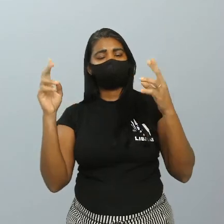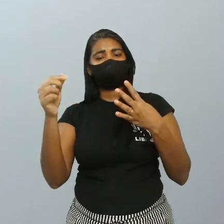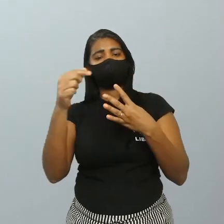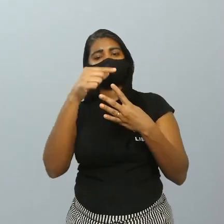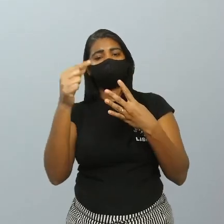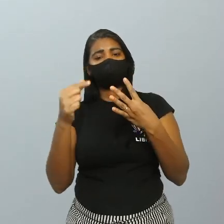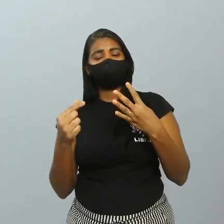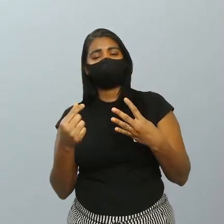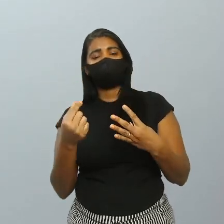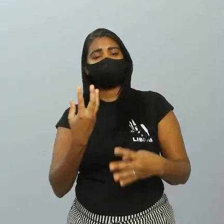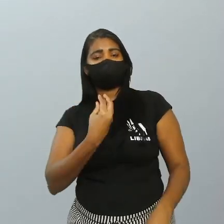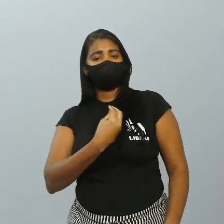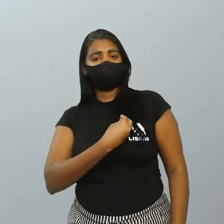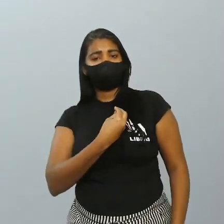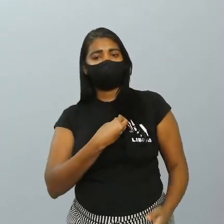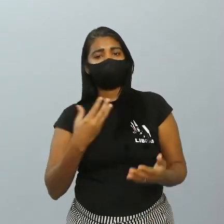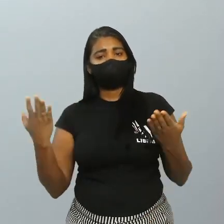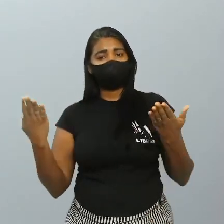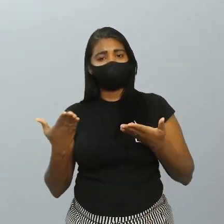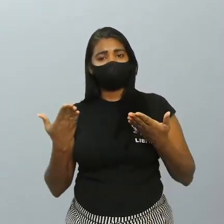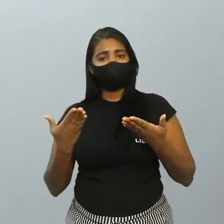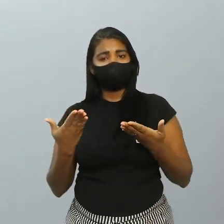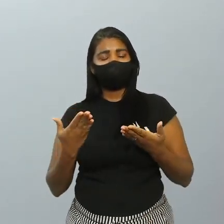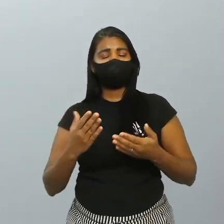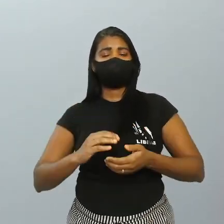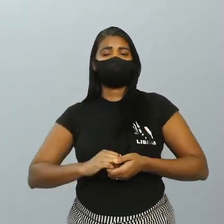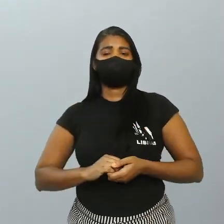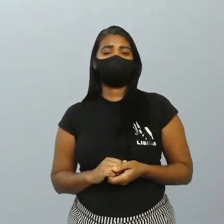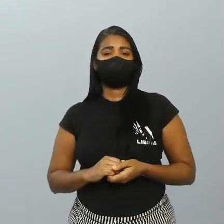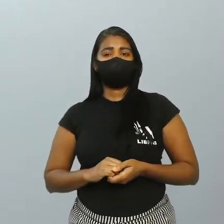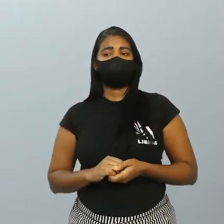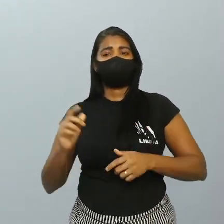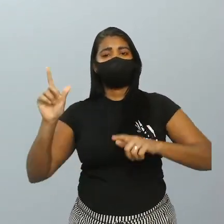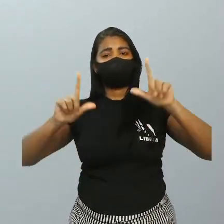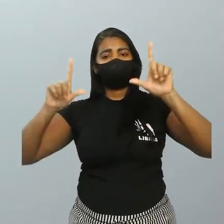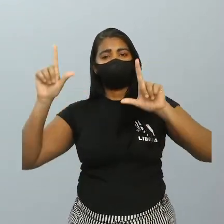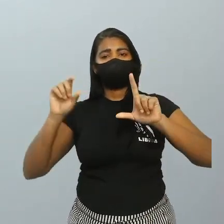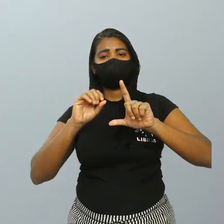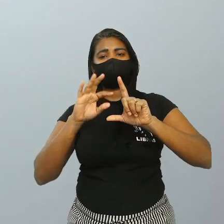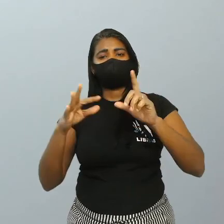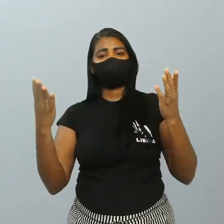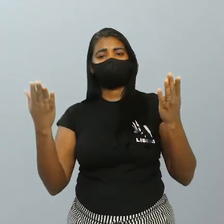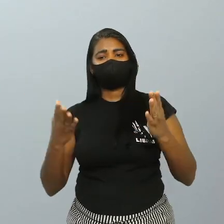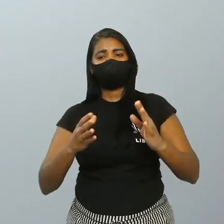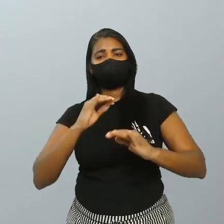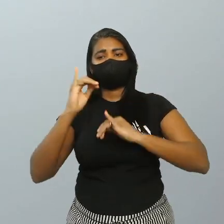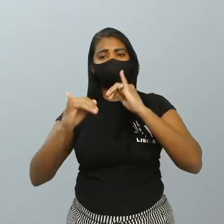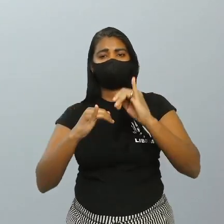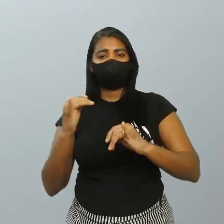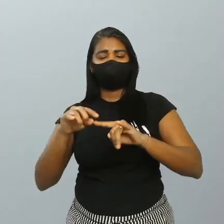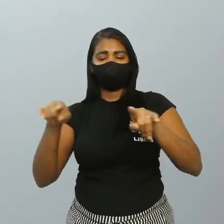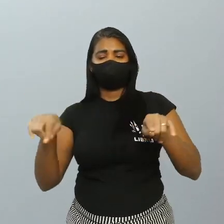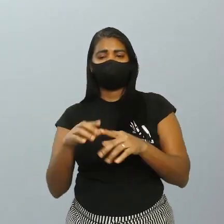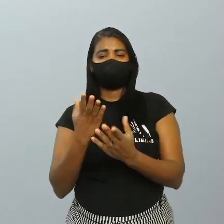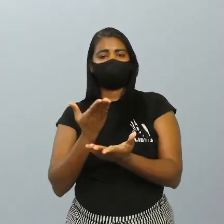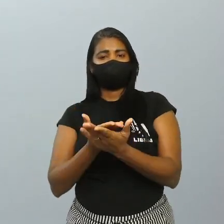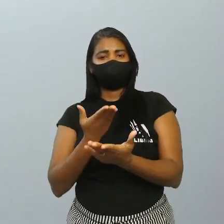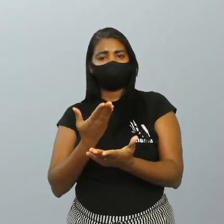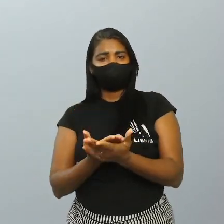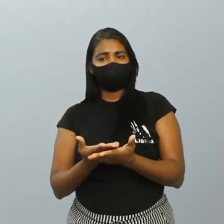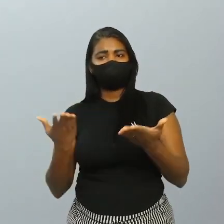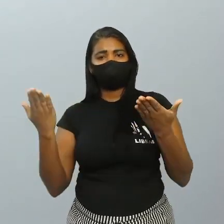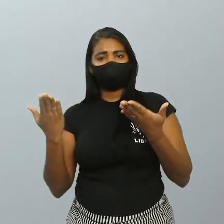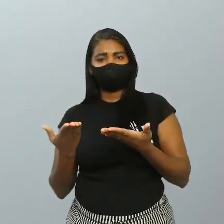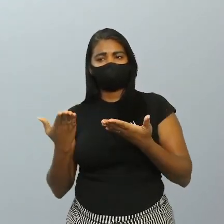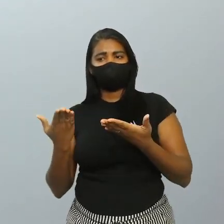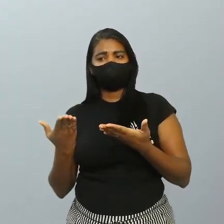gente está vivendo, né? É o que a gente vê diretamente na mídia, é o que a gente está vivendo nas nossas salas de aulas, a gente está voltando para as